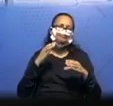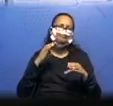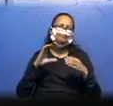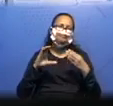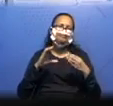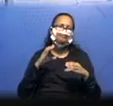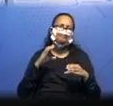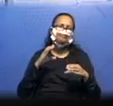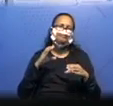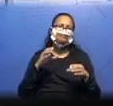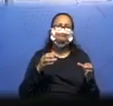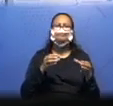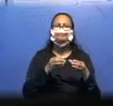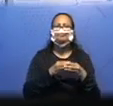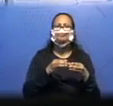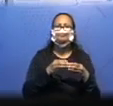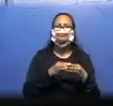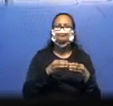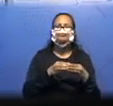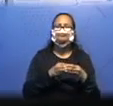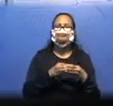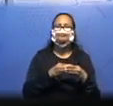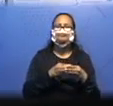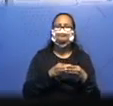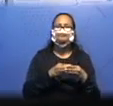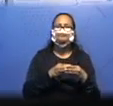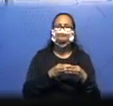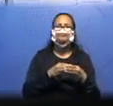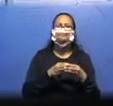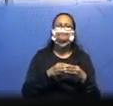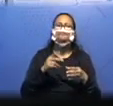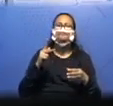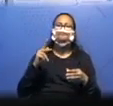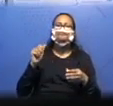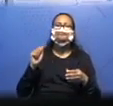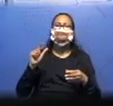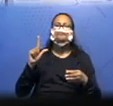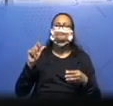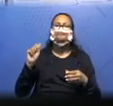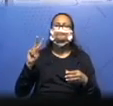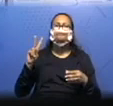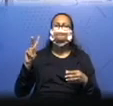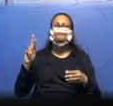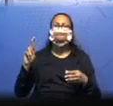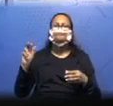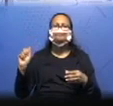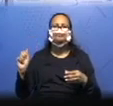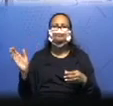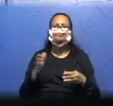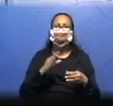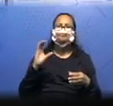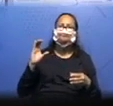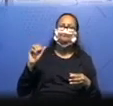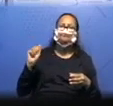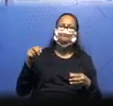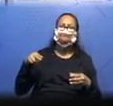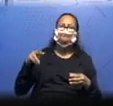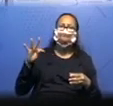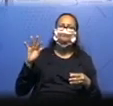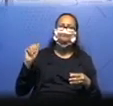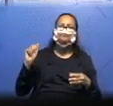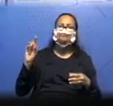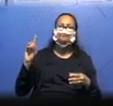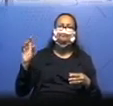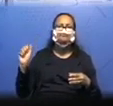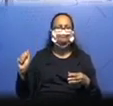E quem canta é aquela turma, não sei se pode falar banda, Palavra Cantada, né? Que aparece em quase